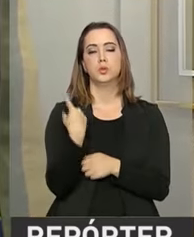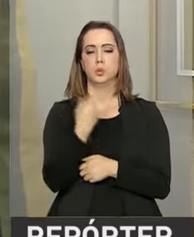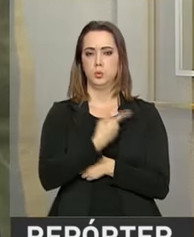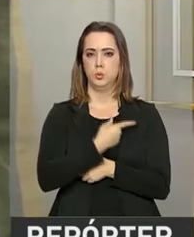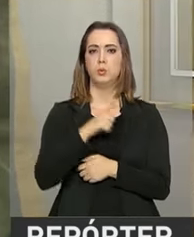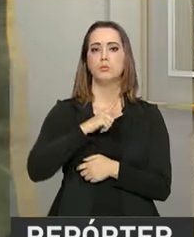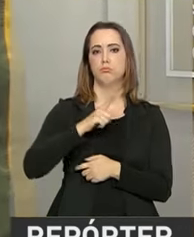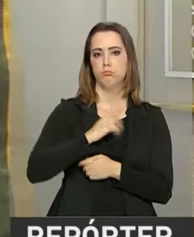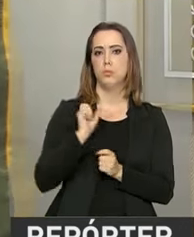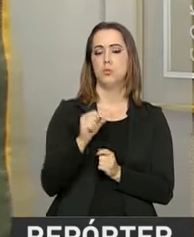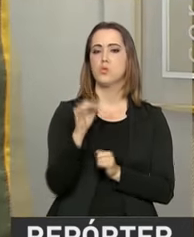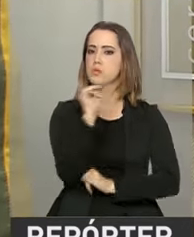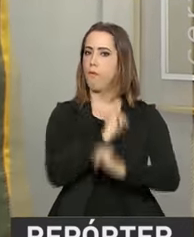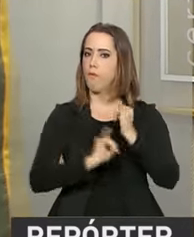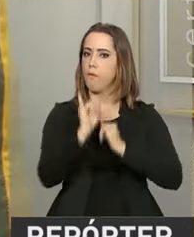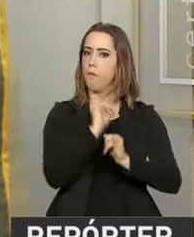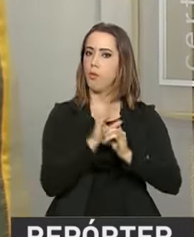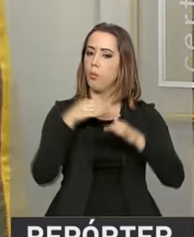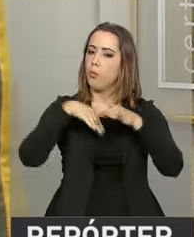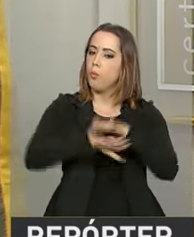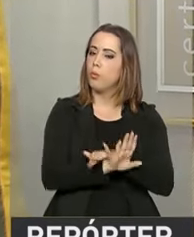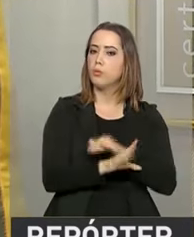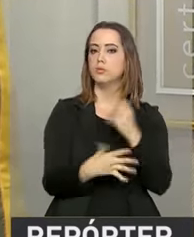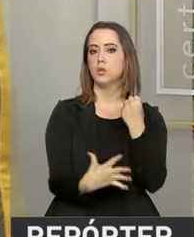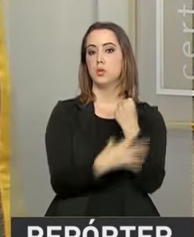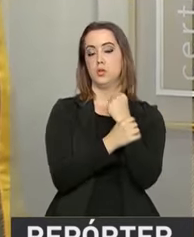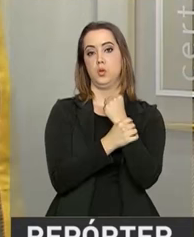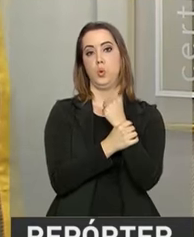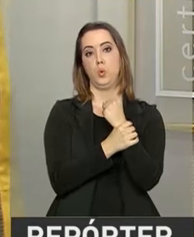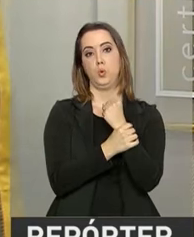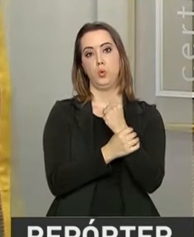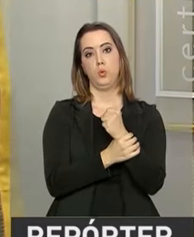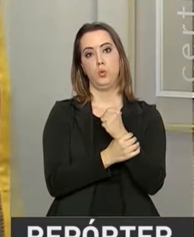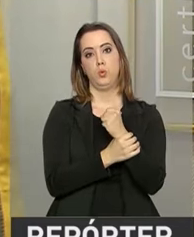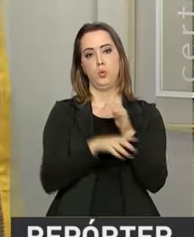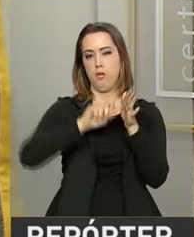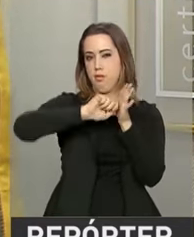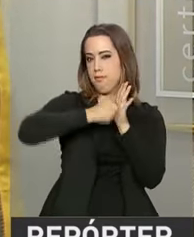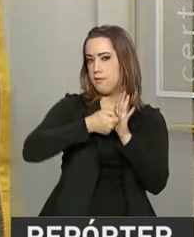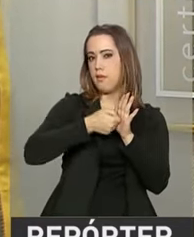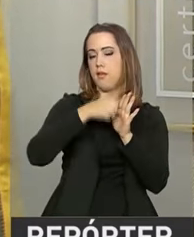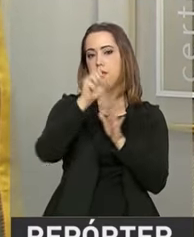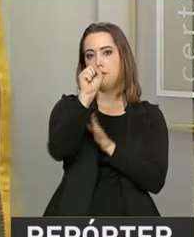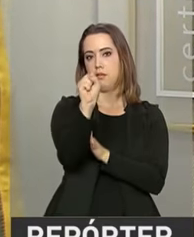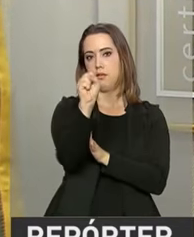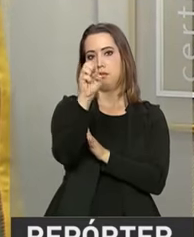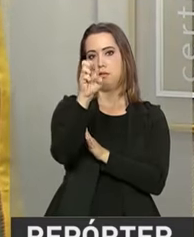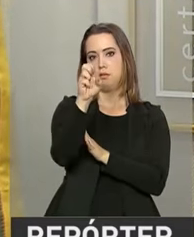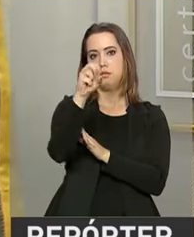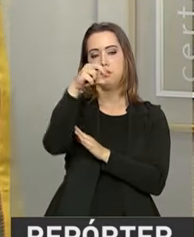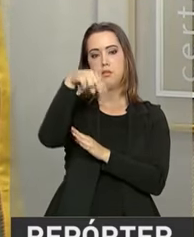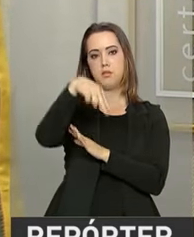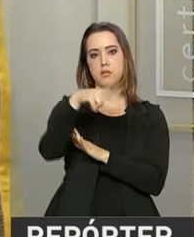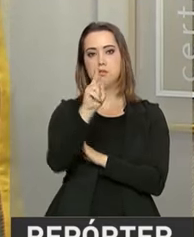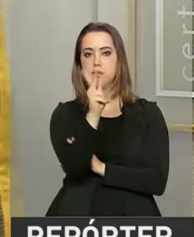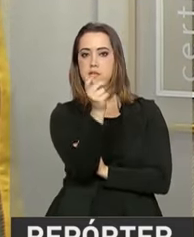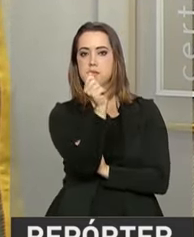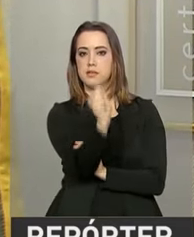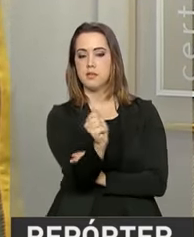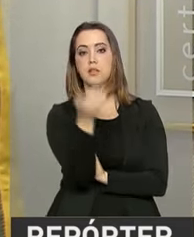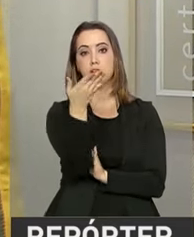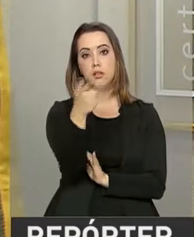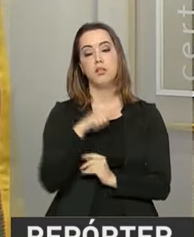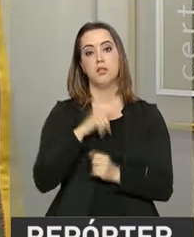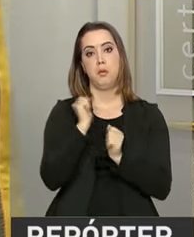de dados seguro. Alguns funcionarão com senhas onde não houver ainda biometria e onde houver a biometria, o